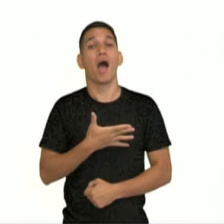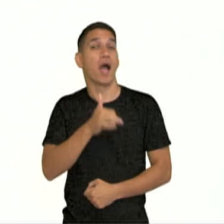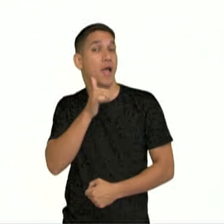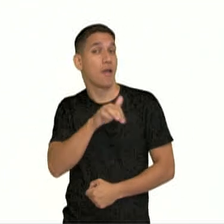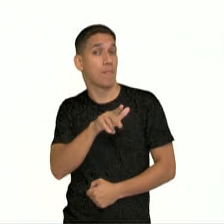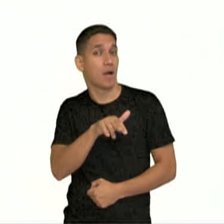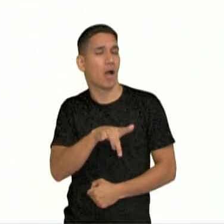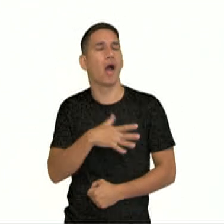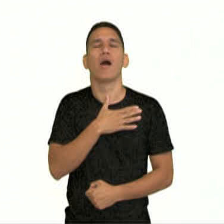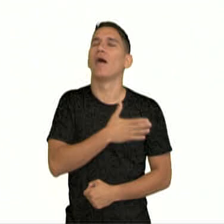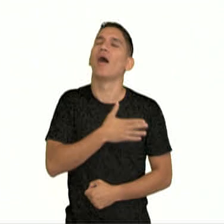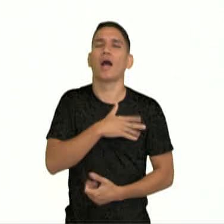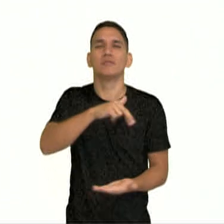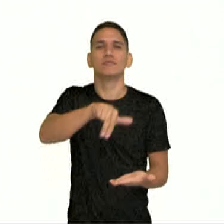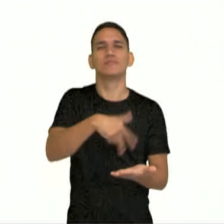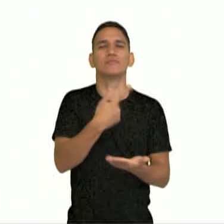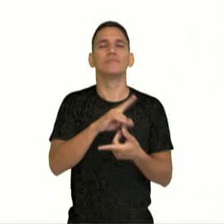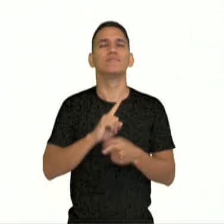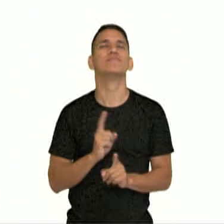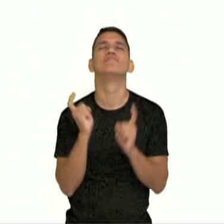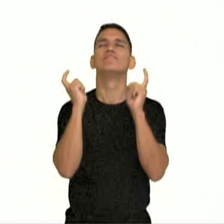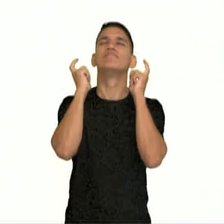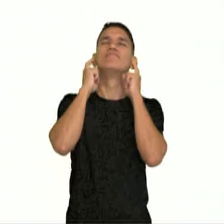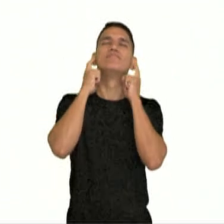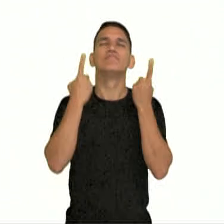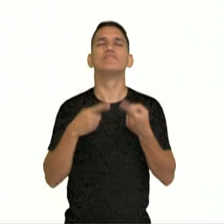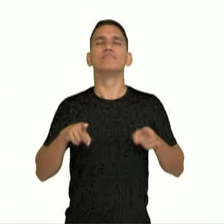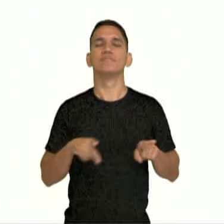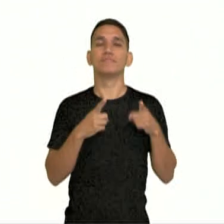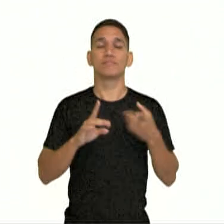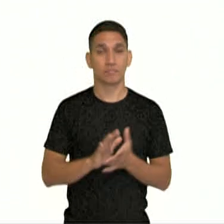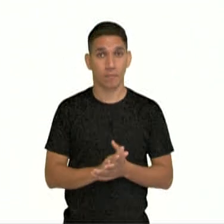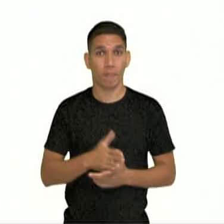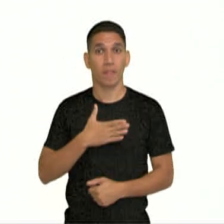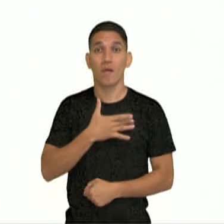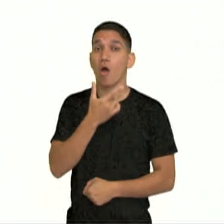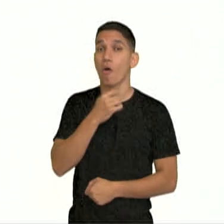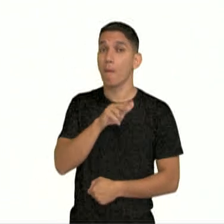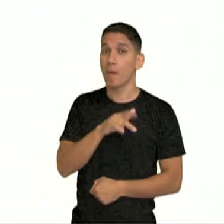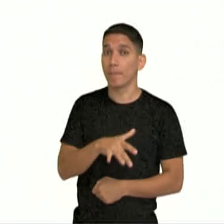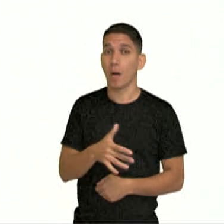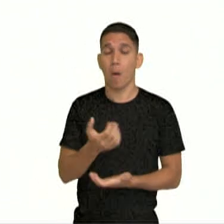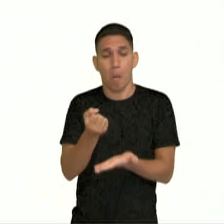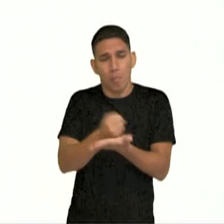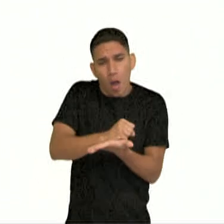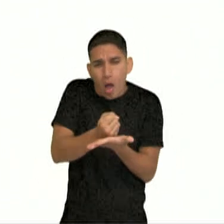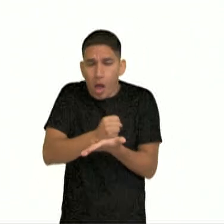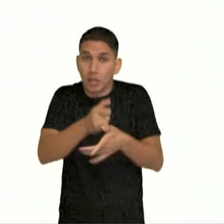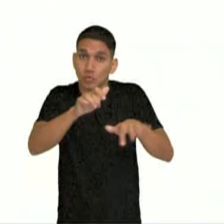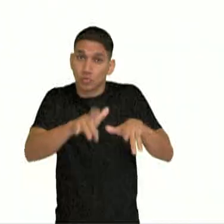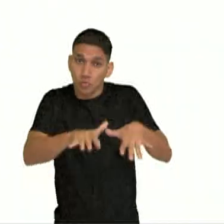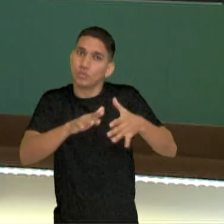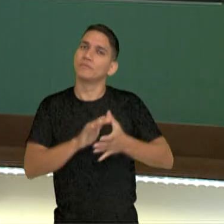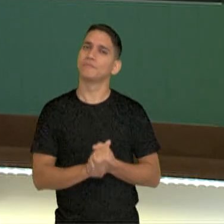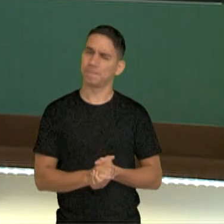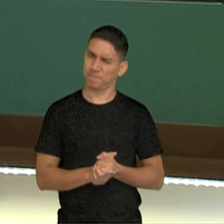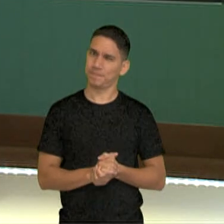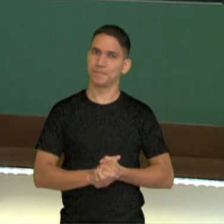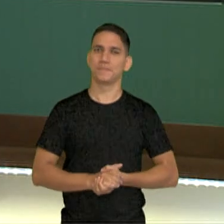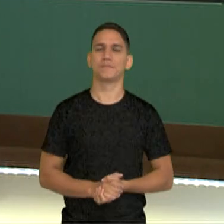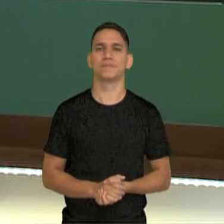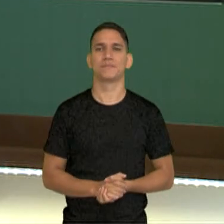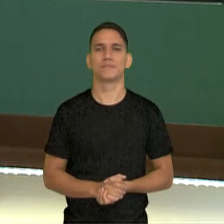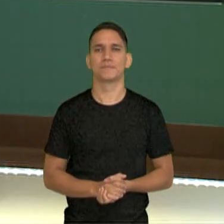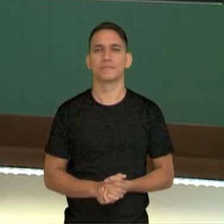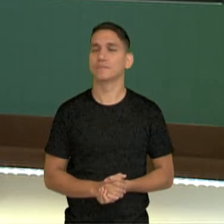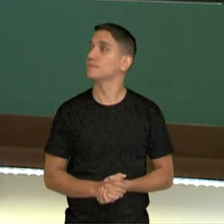de dançar com o fone de ouvido e o meu irmão joga no computador, no PC,